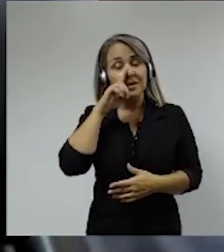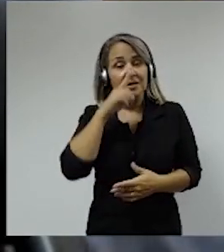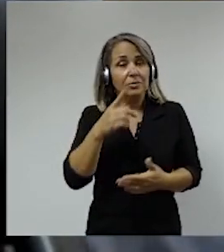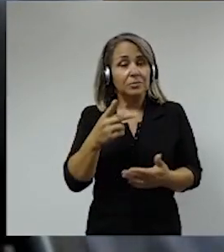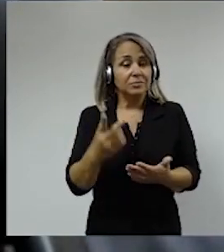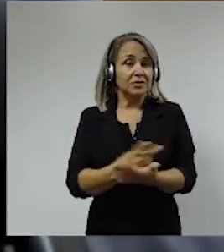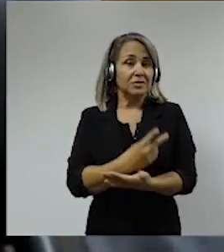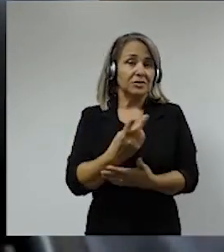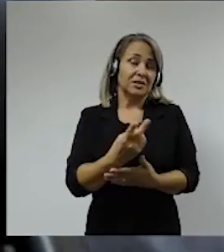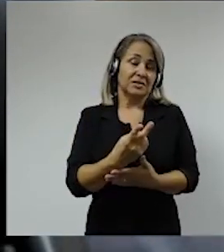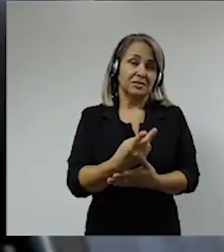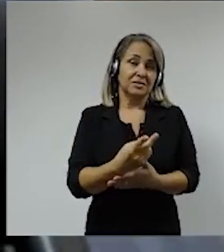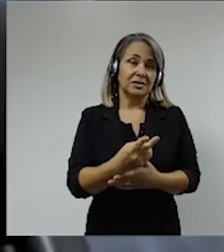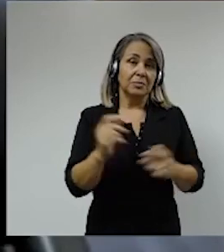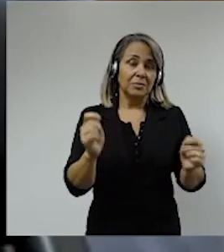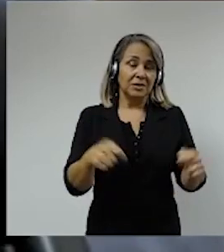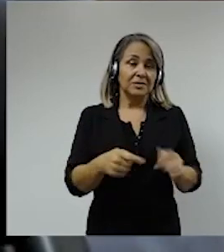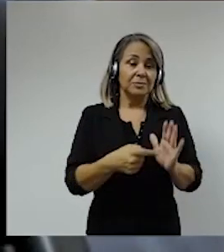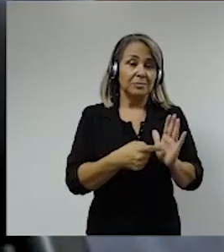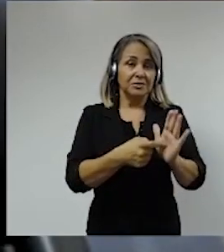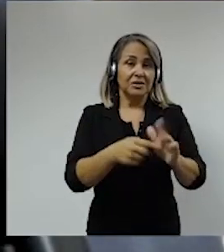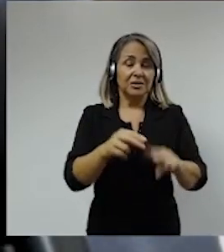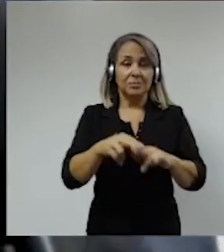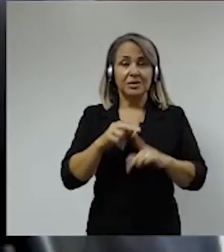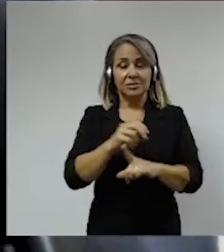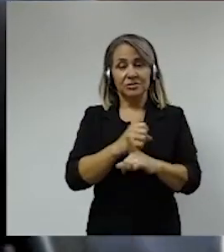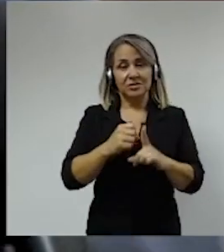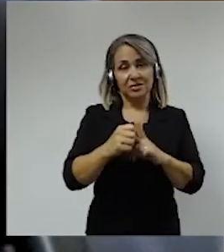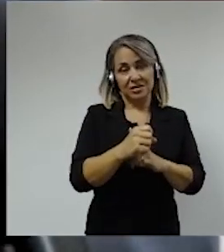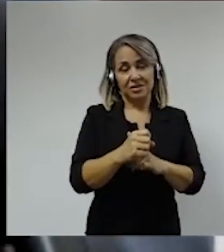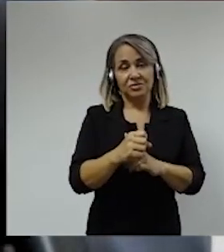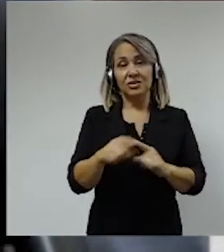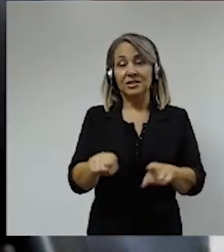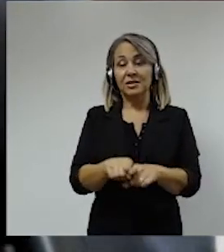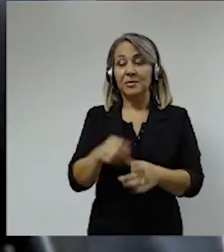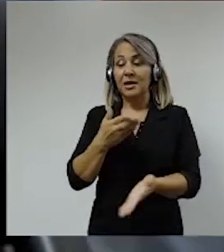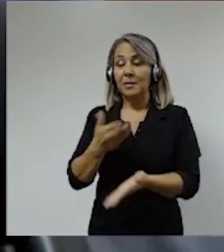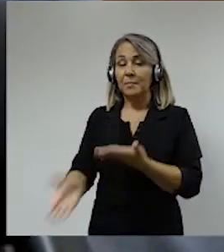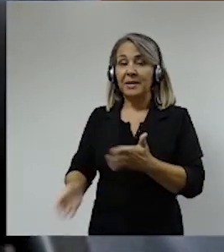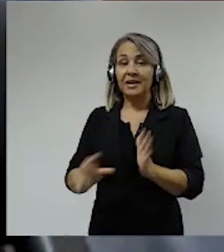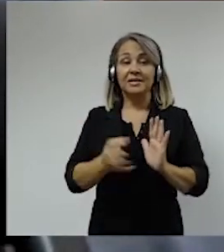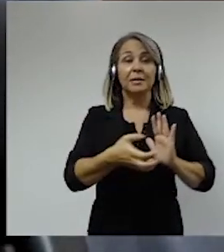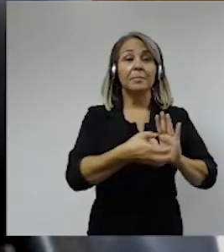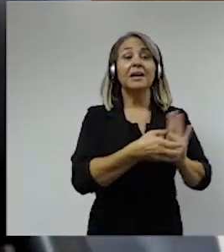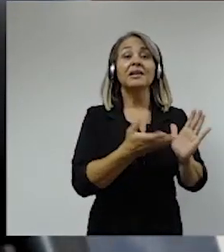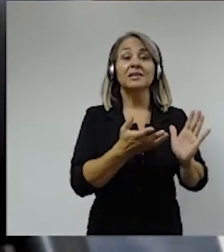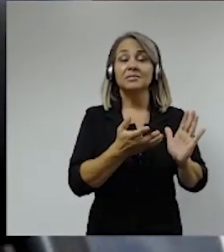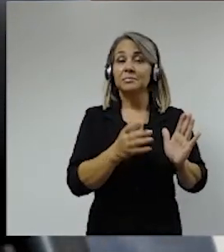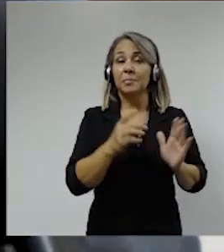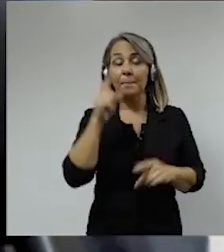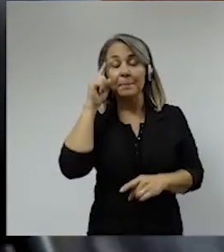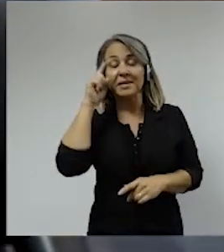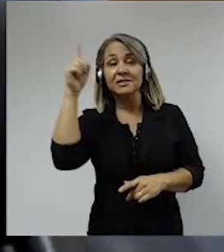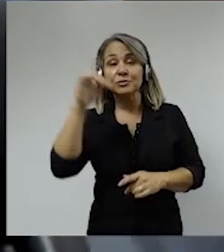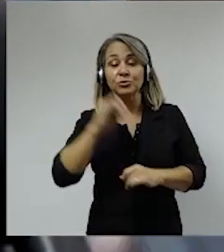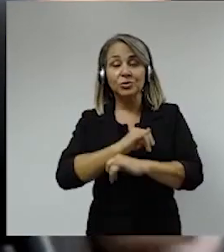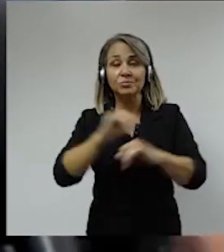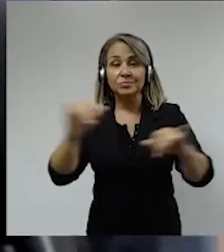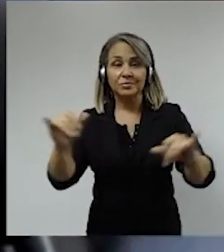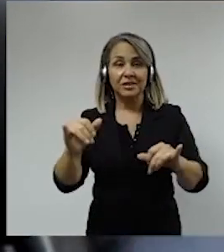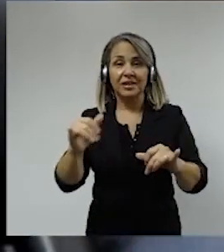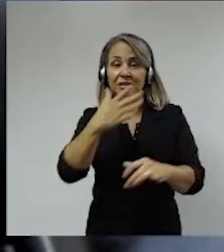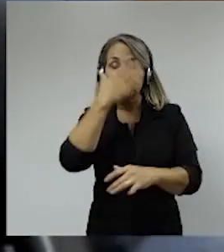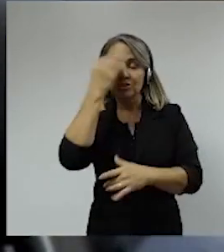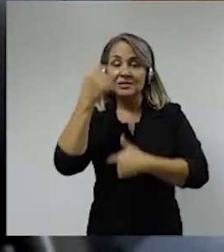conduta? Aonde isso pode ser revelado pela sociedade e a perda da marca por pensar só no marketing e não no